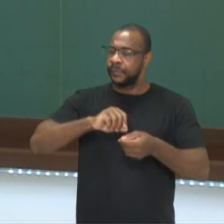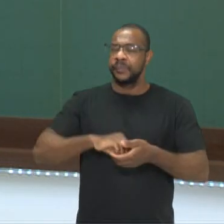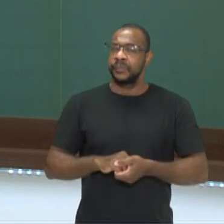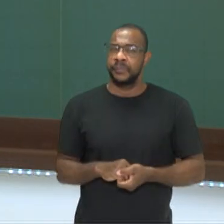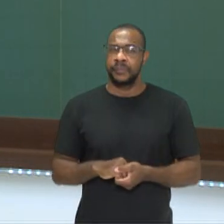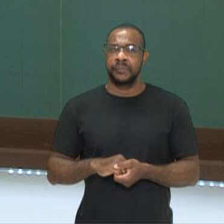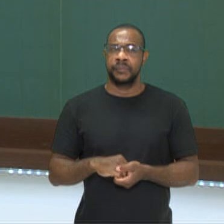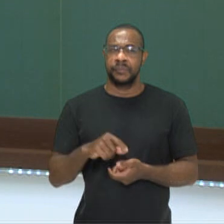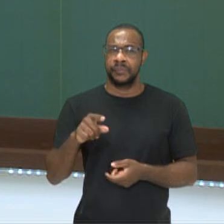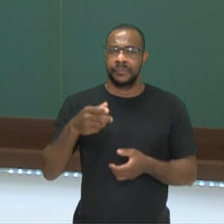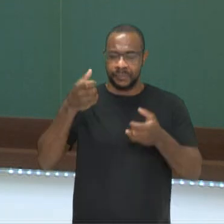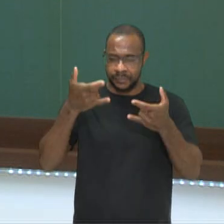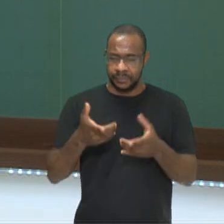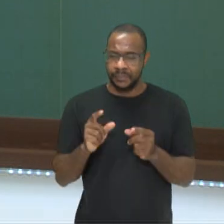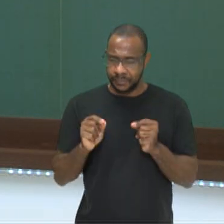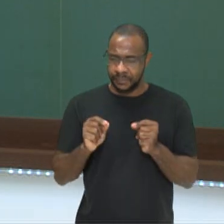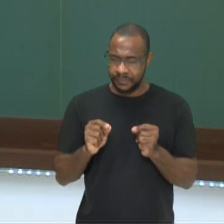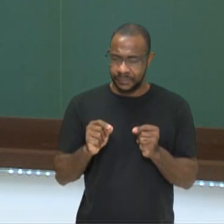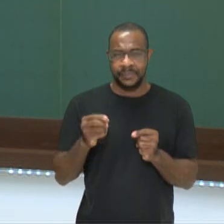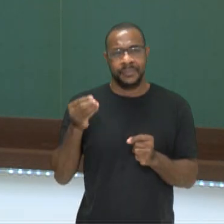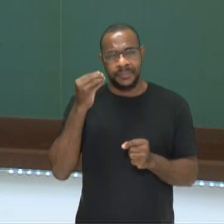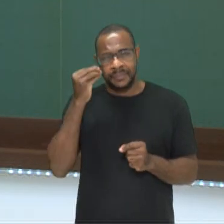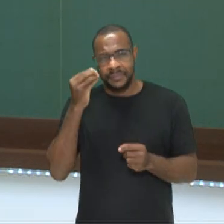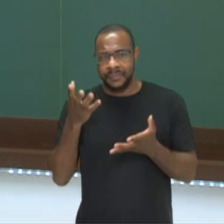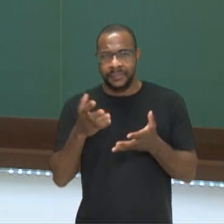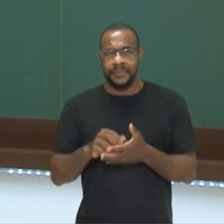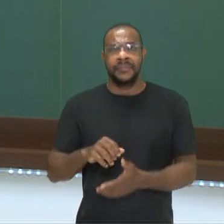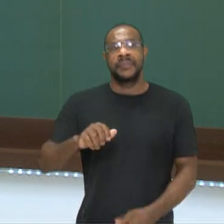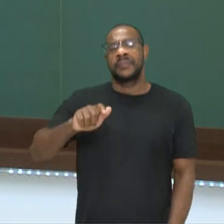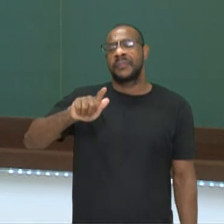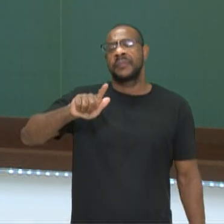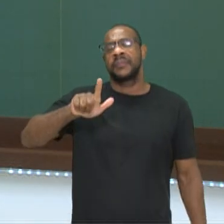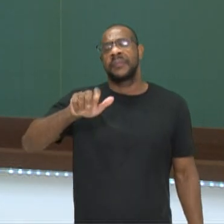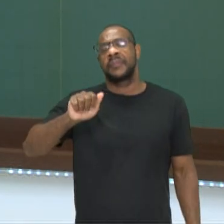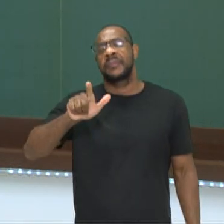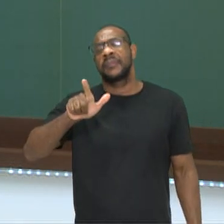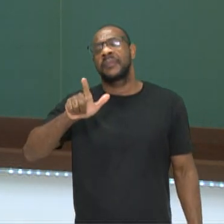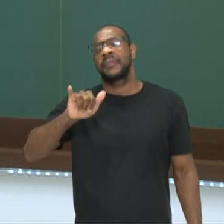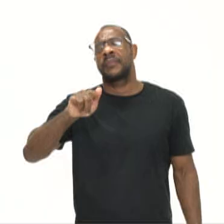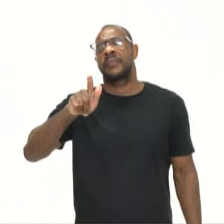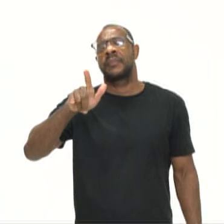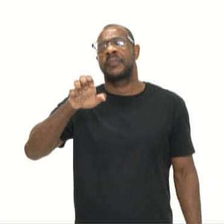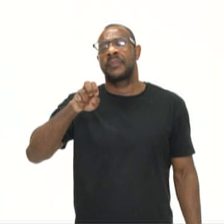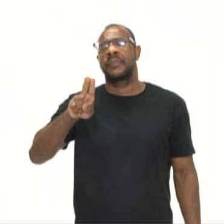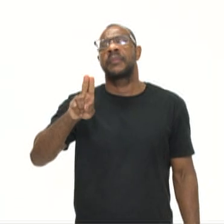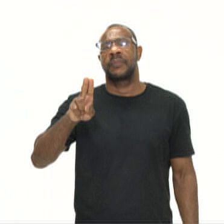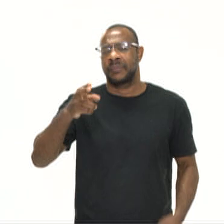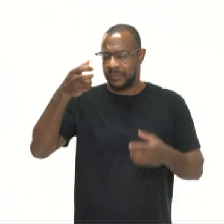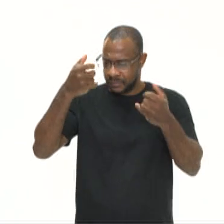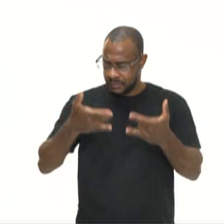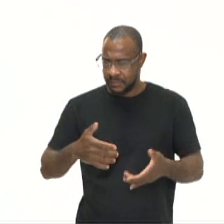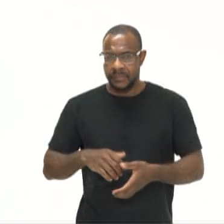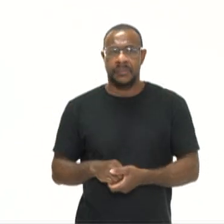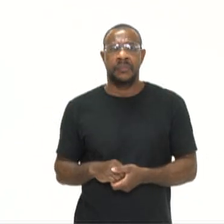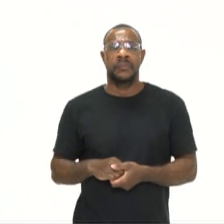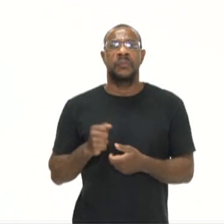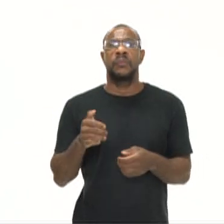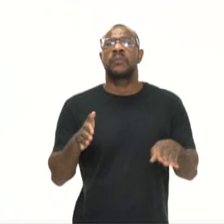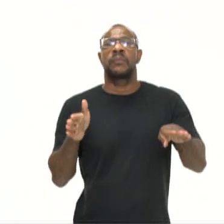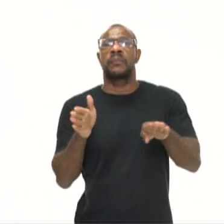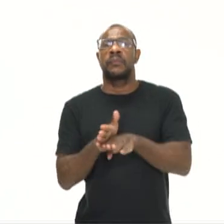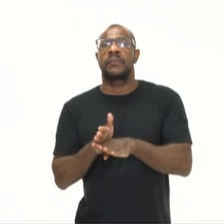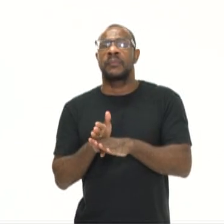aquela equação de Galileu Galilei sobre queda de corpos, né? Queda livre. O que chegará primeiro ao